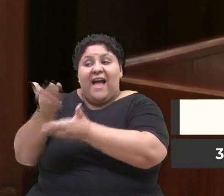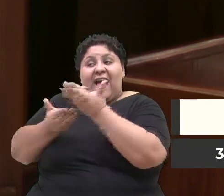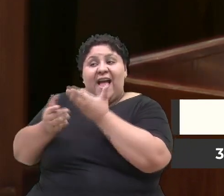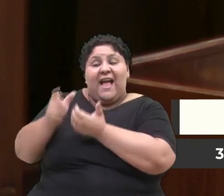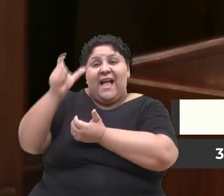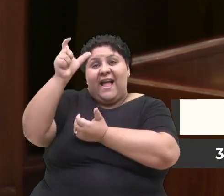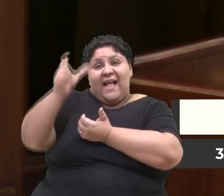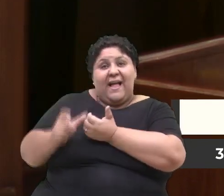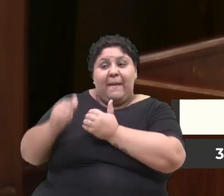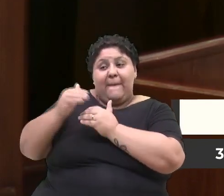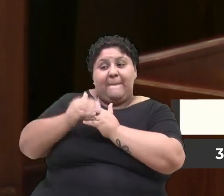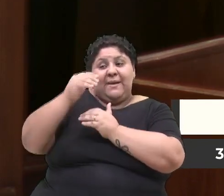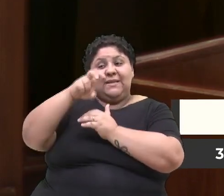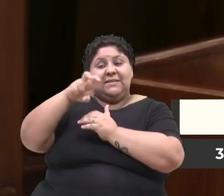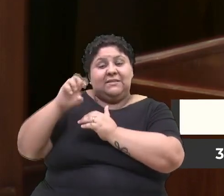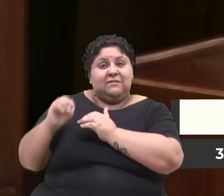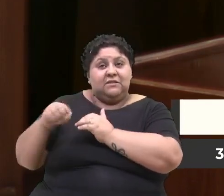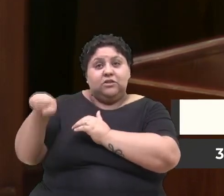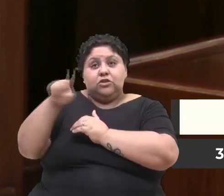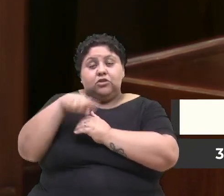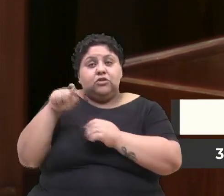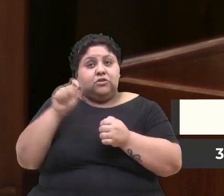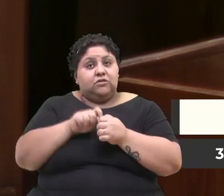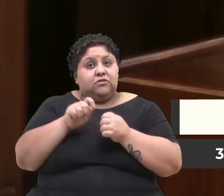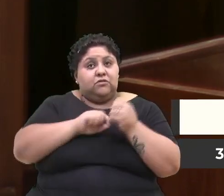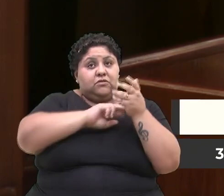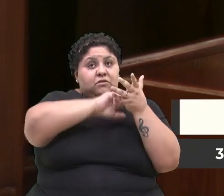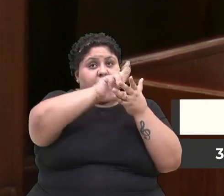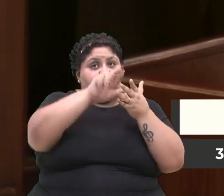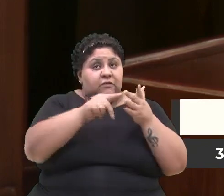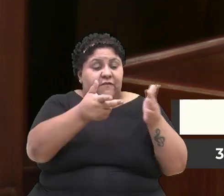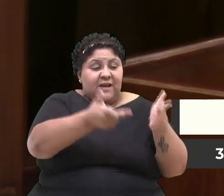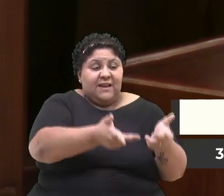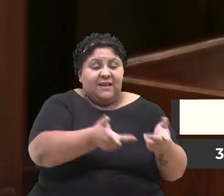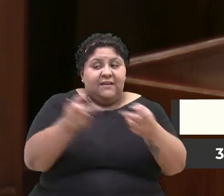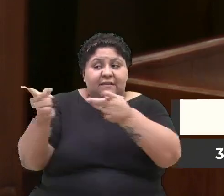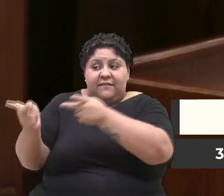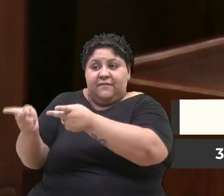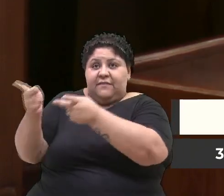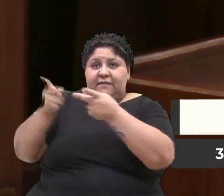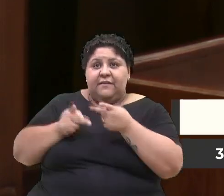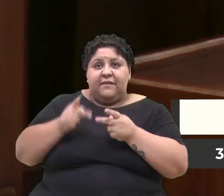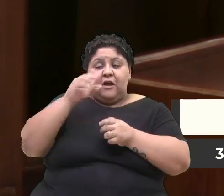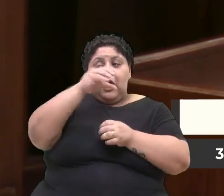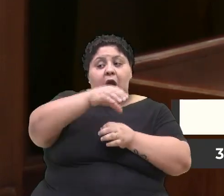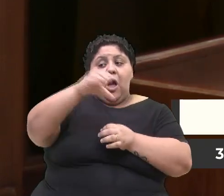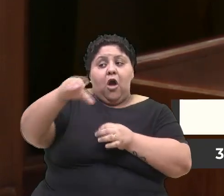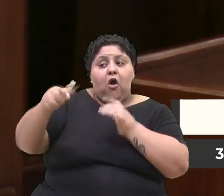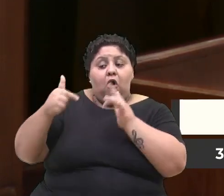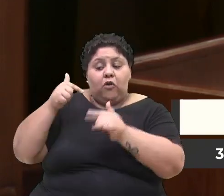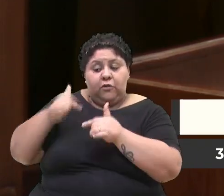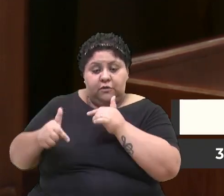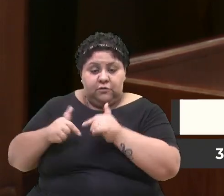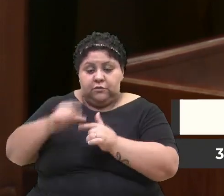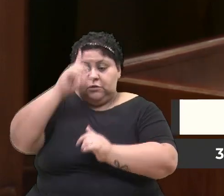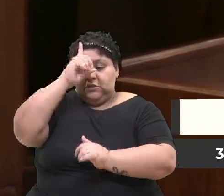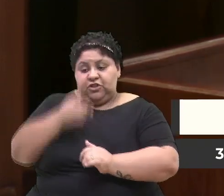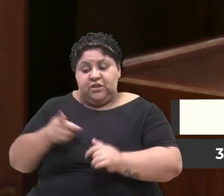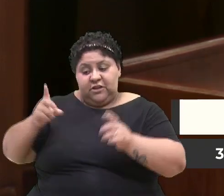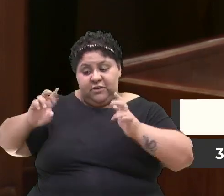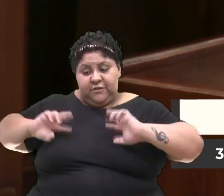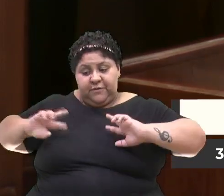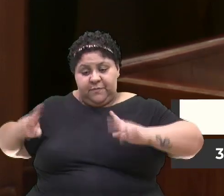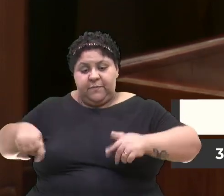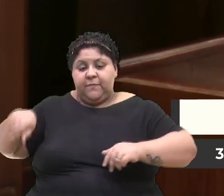de 50. Nós fizemos várias visitas a órgãos que trabalham a questão de direitos humanos.